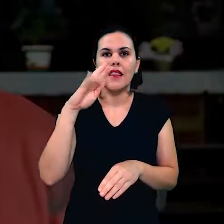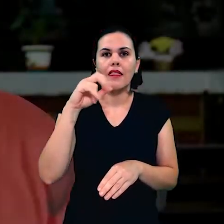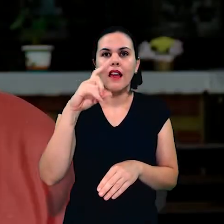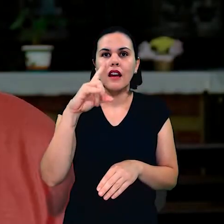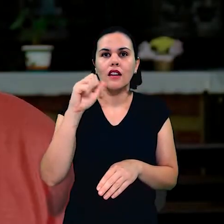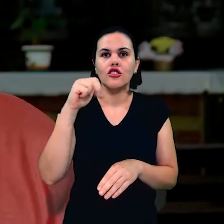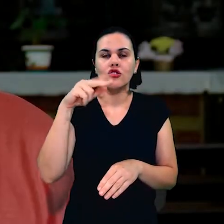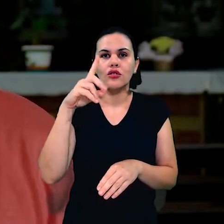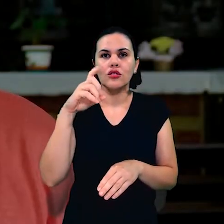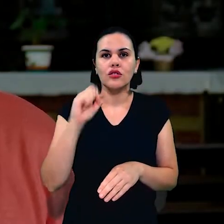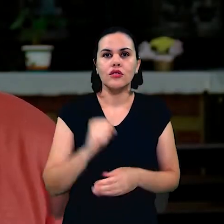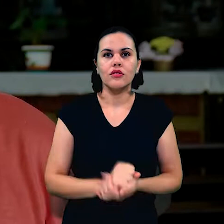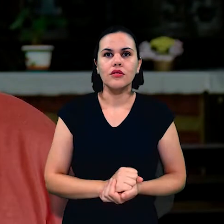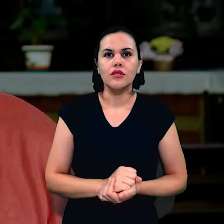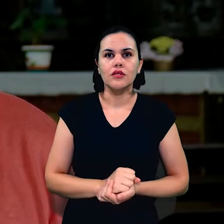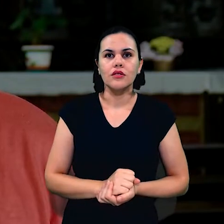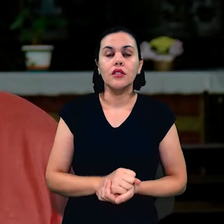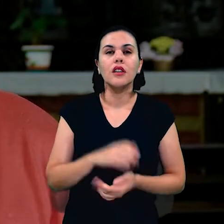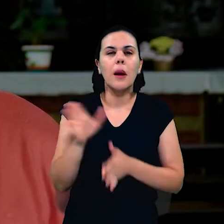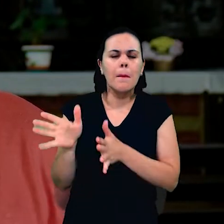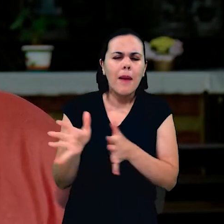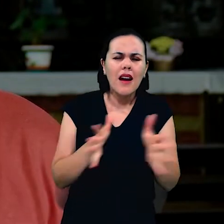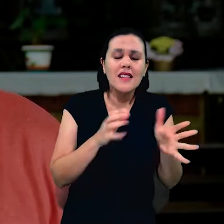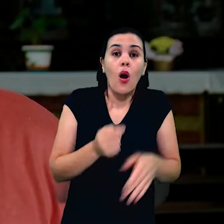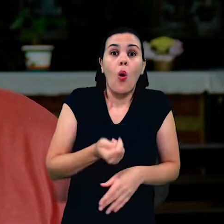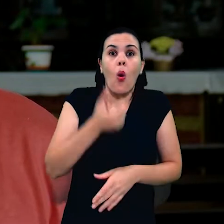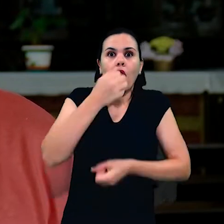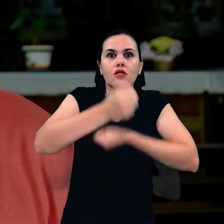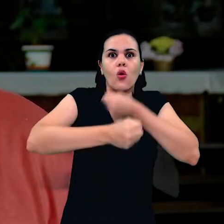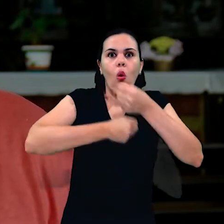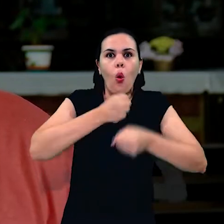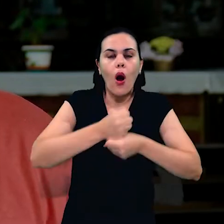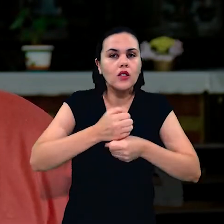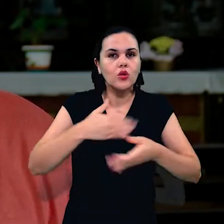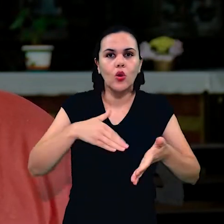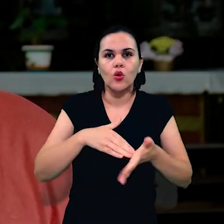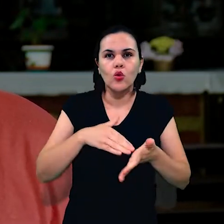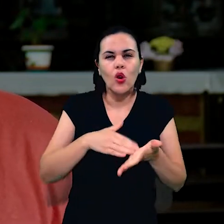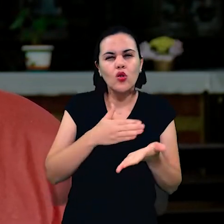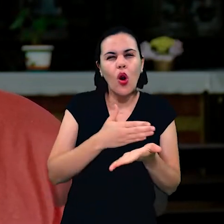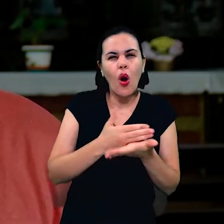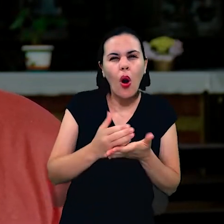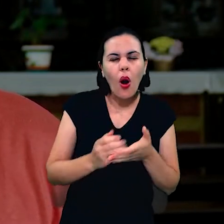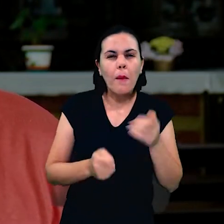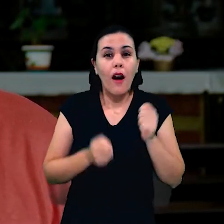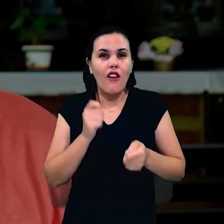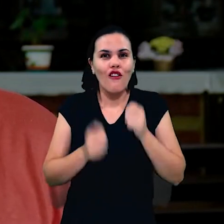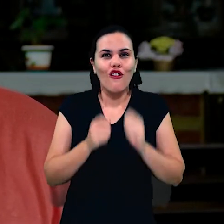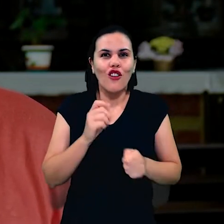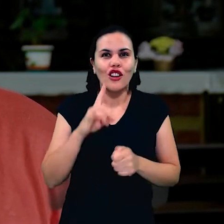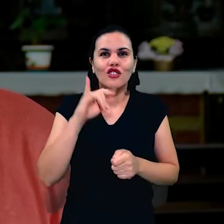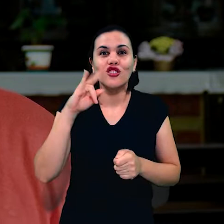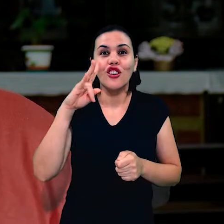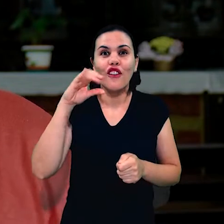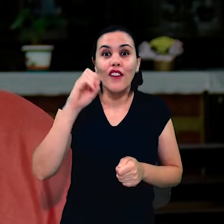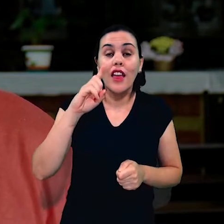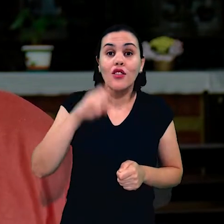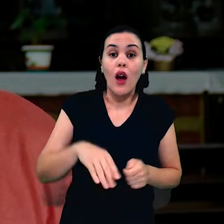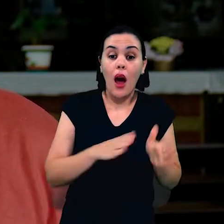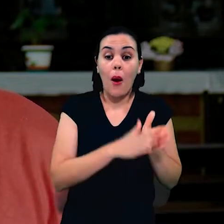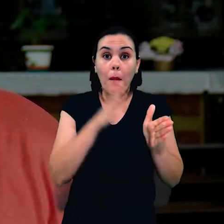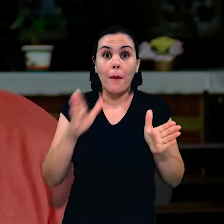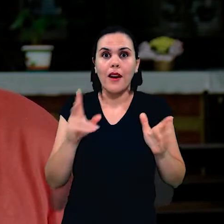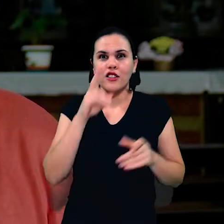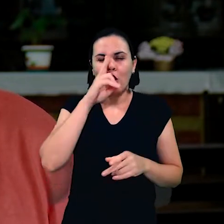todo um preparativo que ela perpassa quase o ano todo. Tem a Folia do Divino, que começa logo após o Carnaval, e é um momento